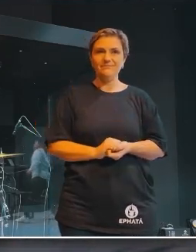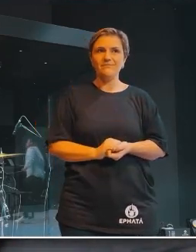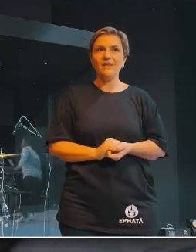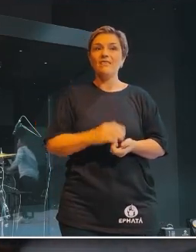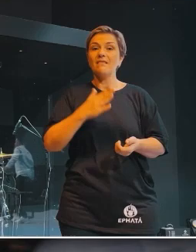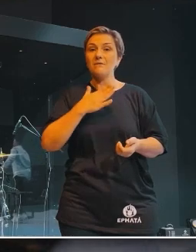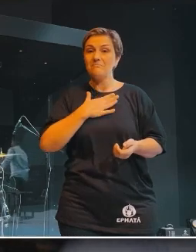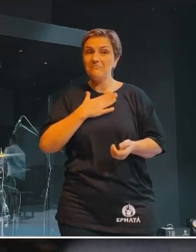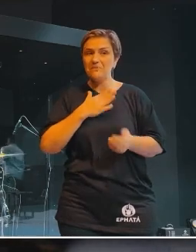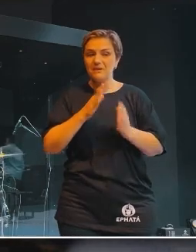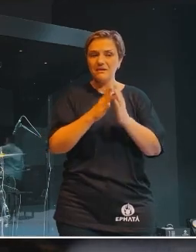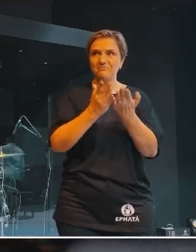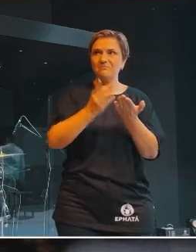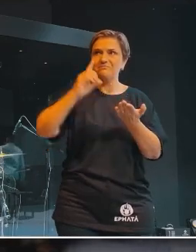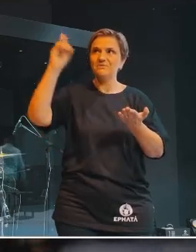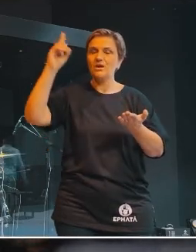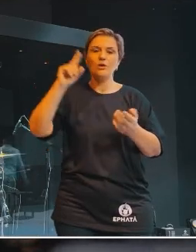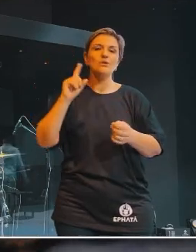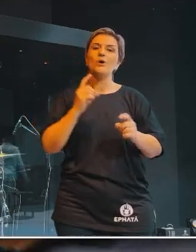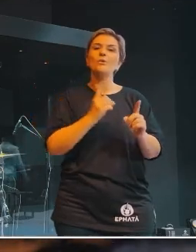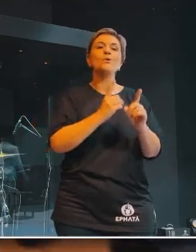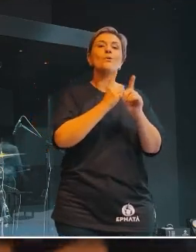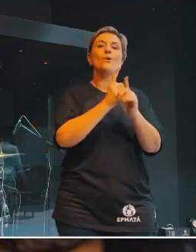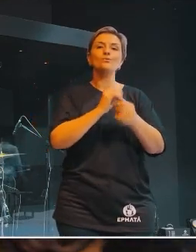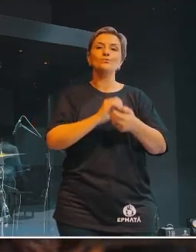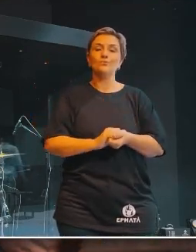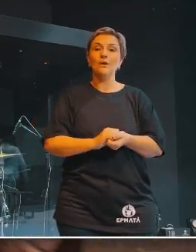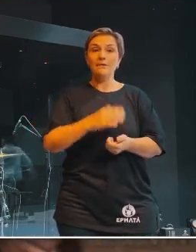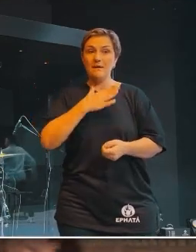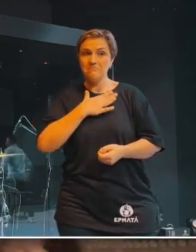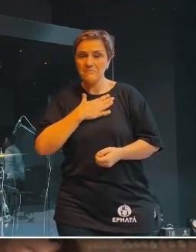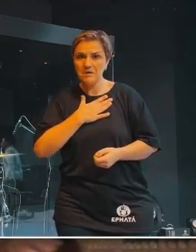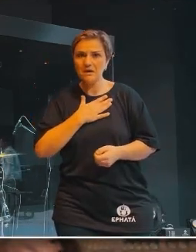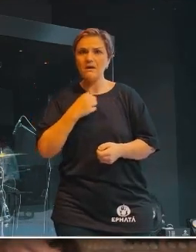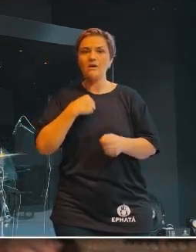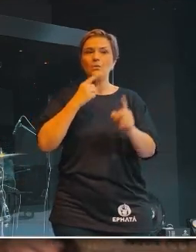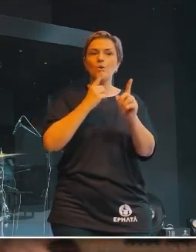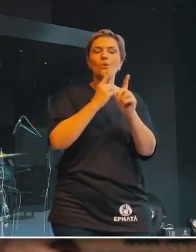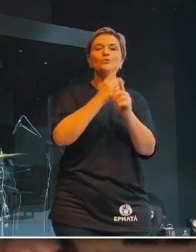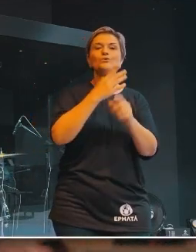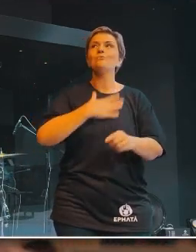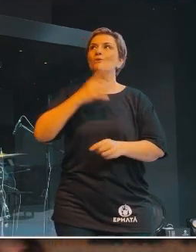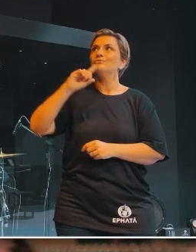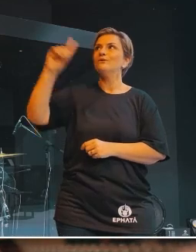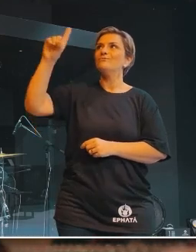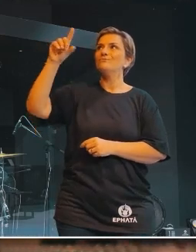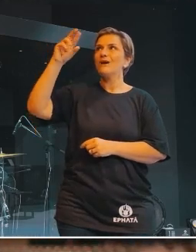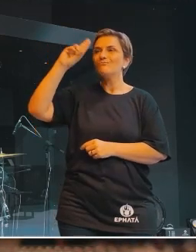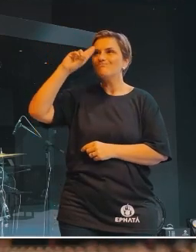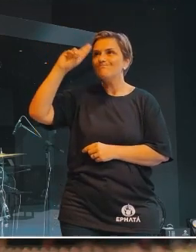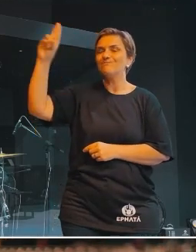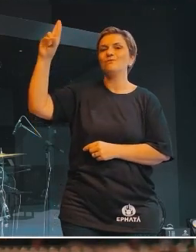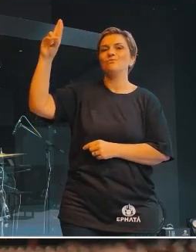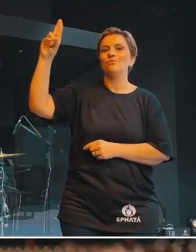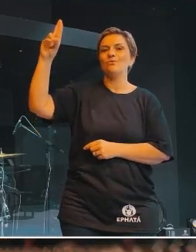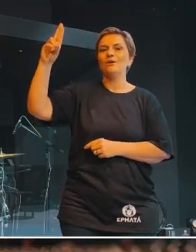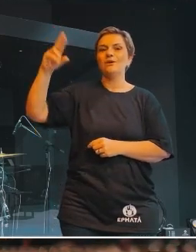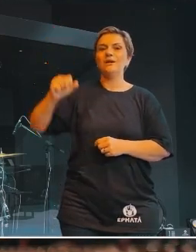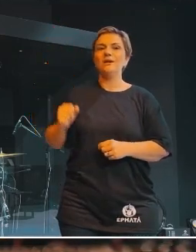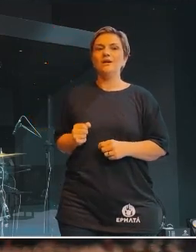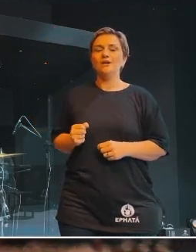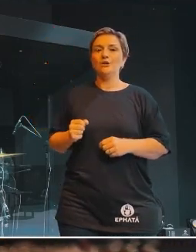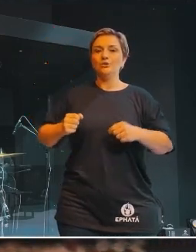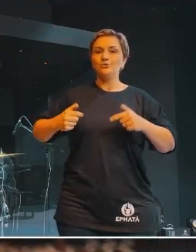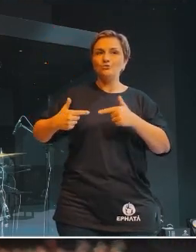Na minha Bíblia eu encontro que o meu Deus é o Senhor dos